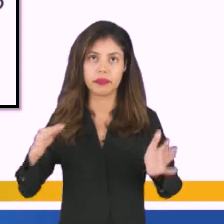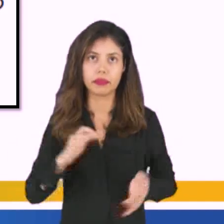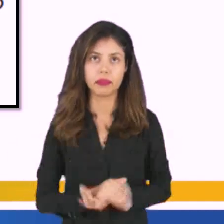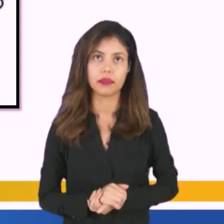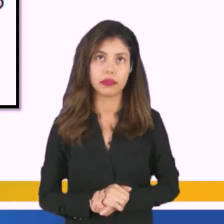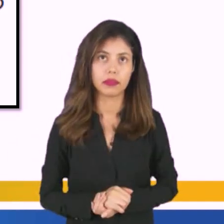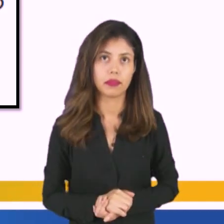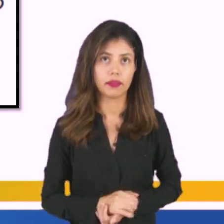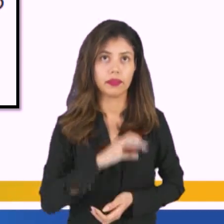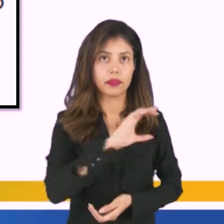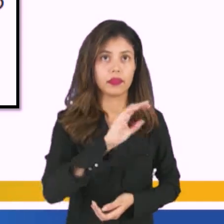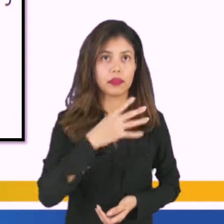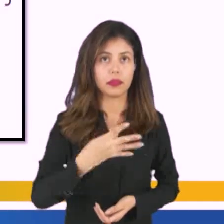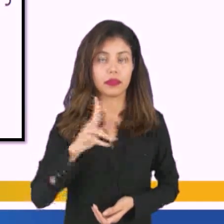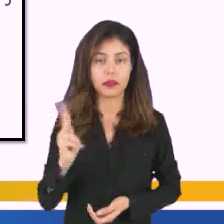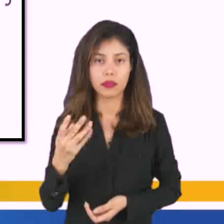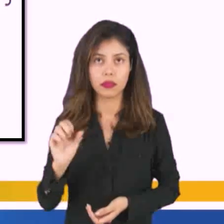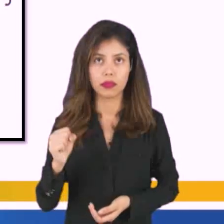C4H8.